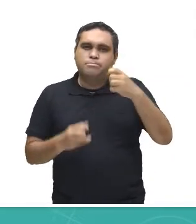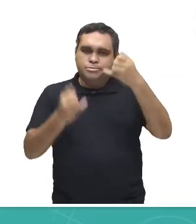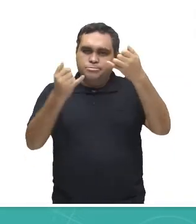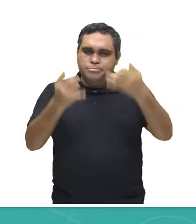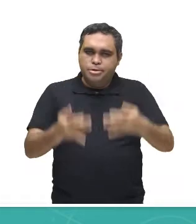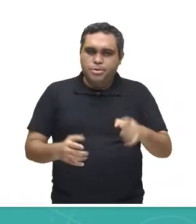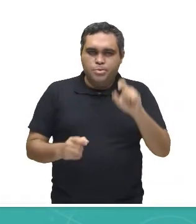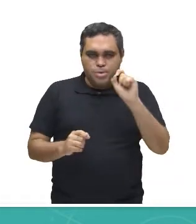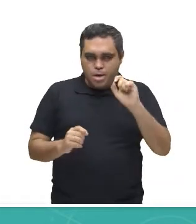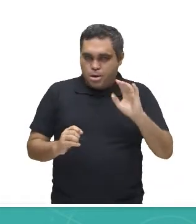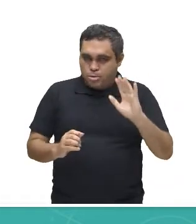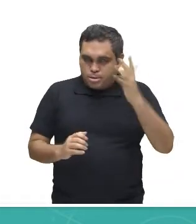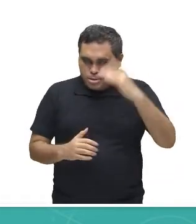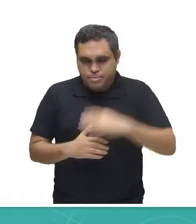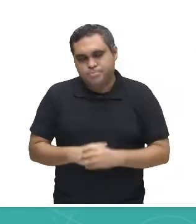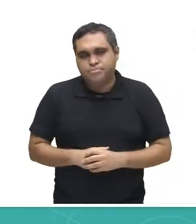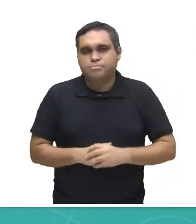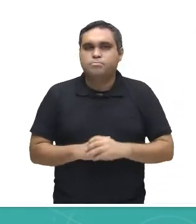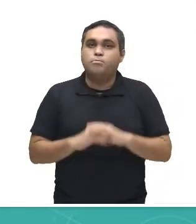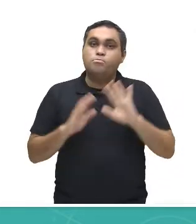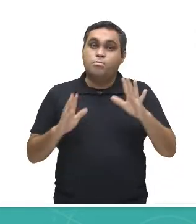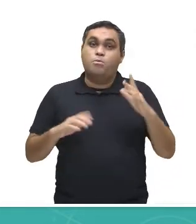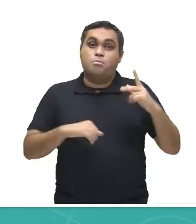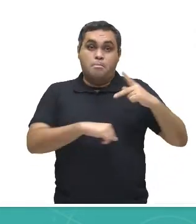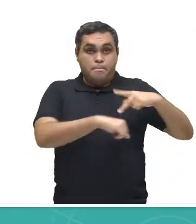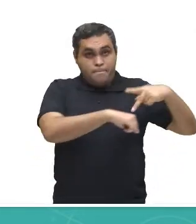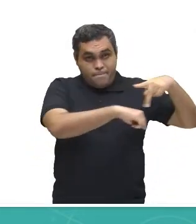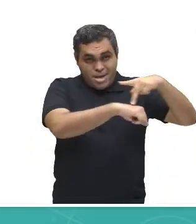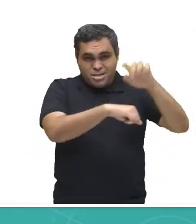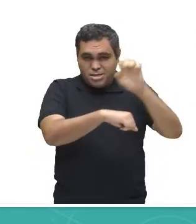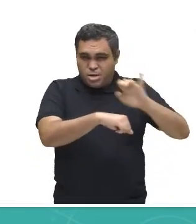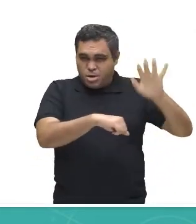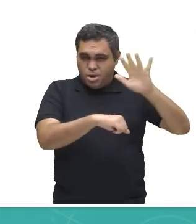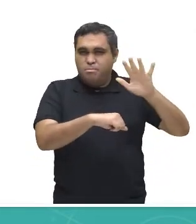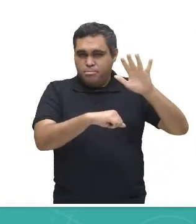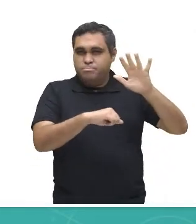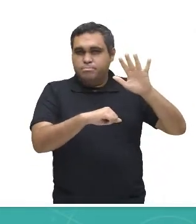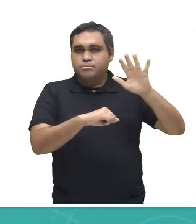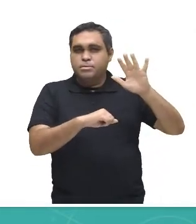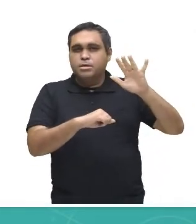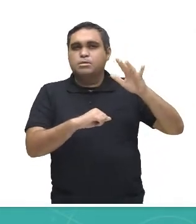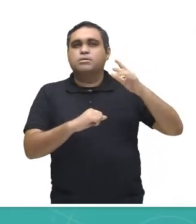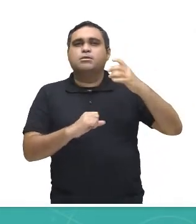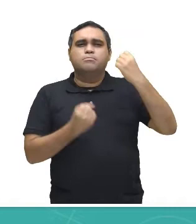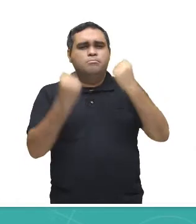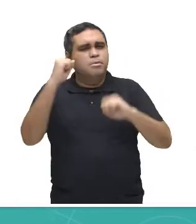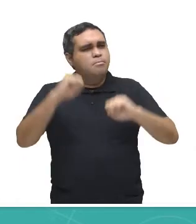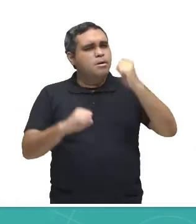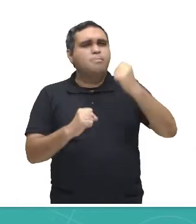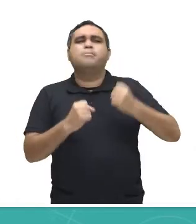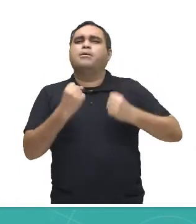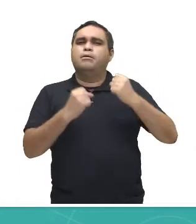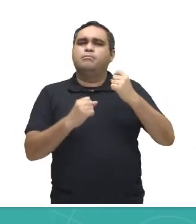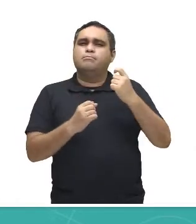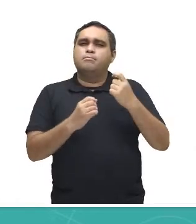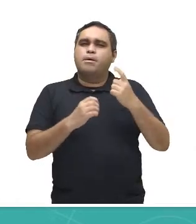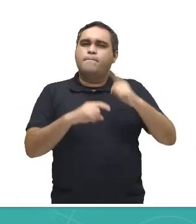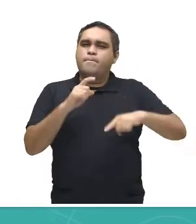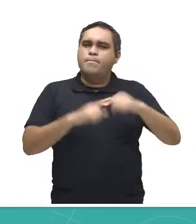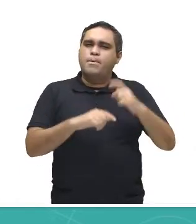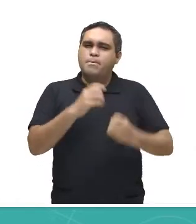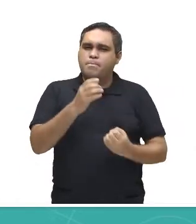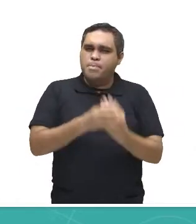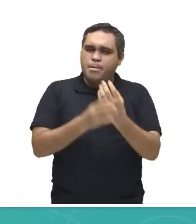o que acontece é o seguinte: as grandes potências europeias, elas começam a produzir muito, muito, muito, porque elas investem em máquinas,